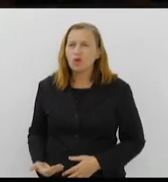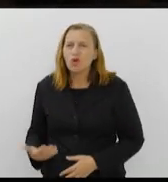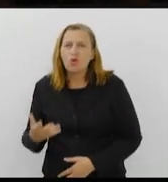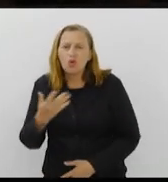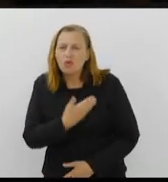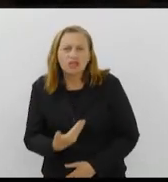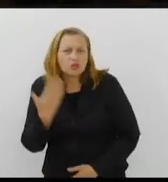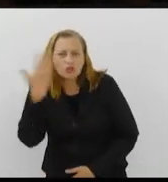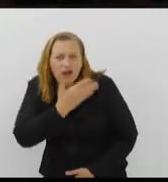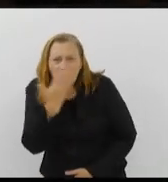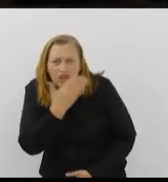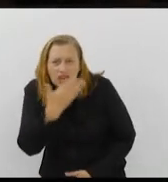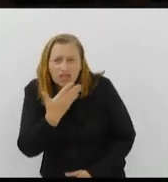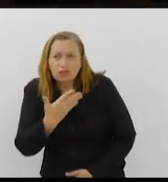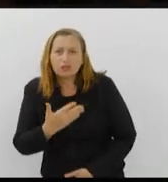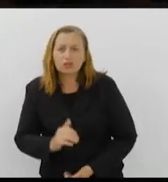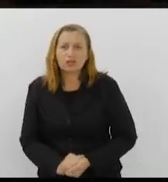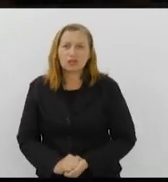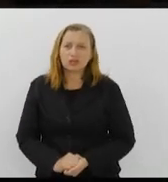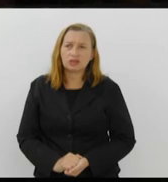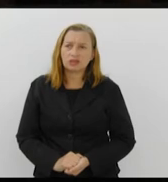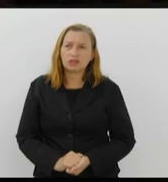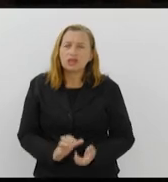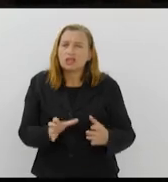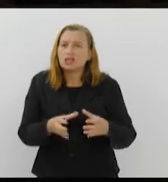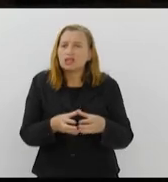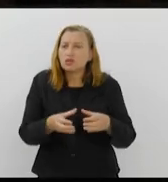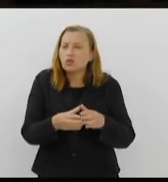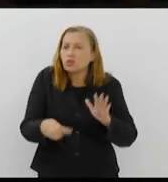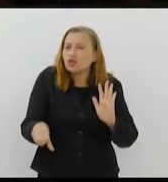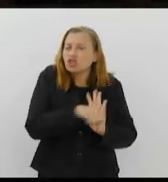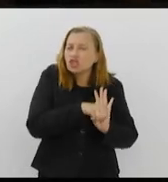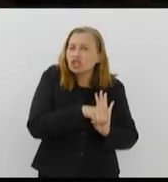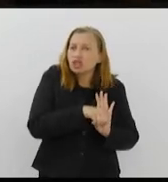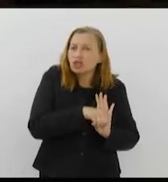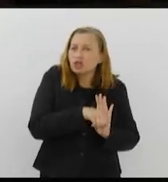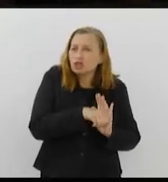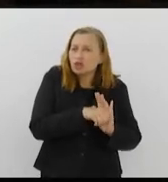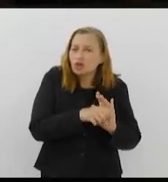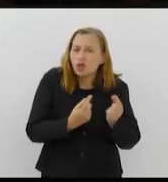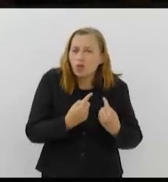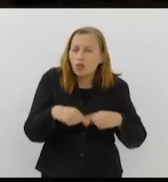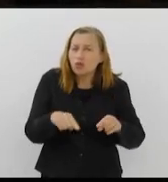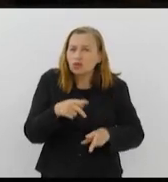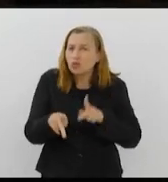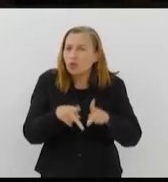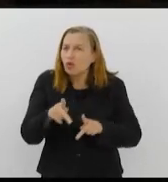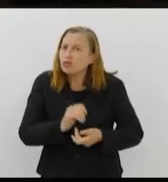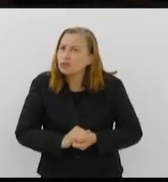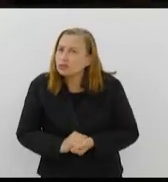enxergando essa máfia lesando o contribuinte?